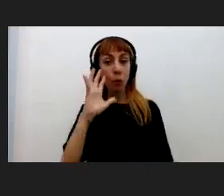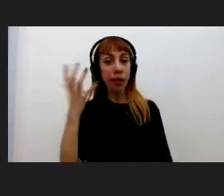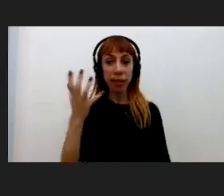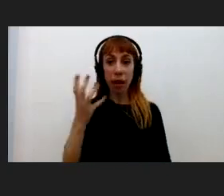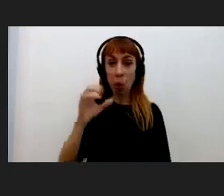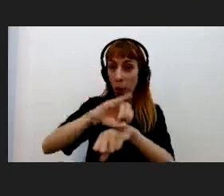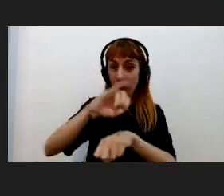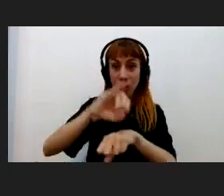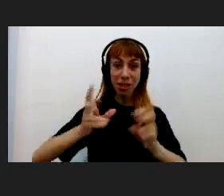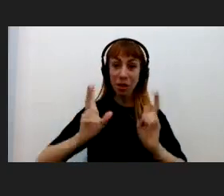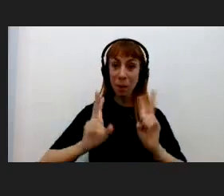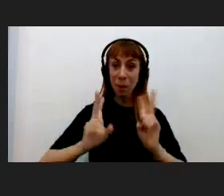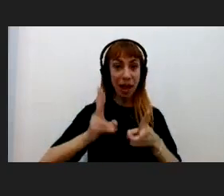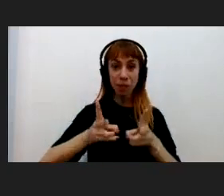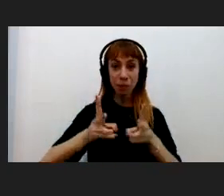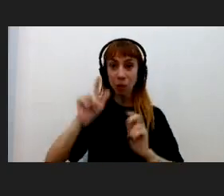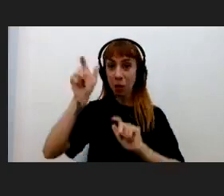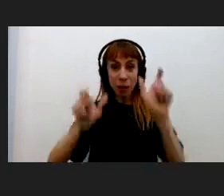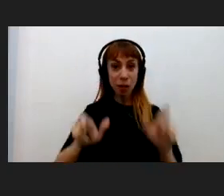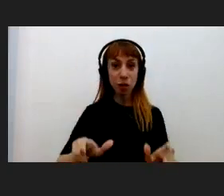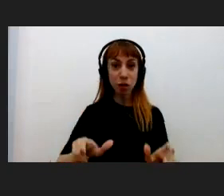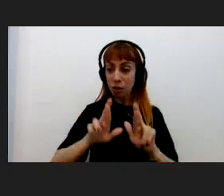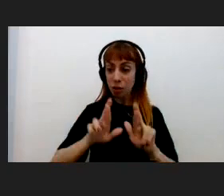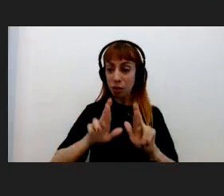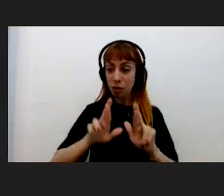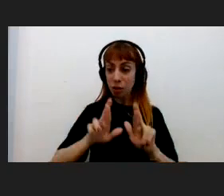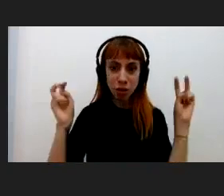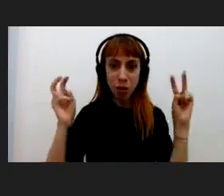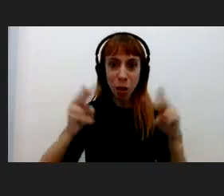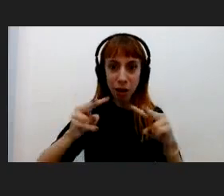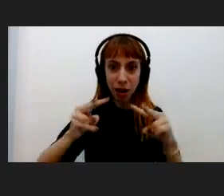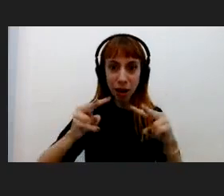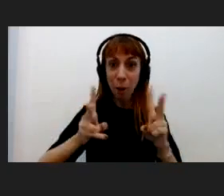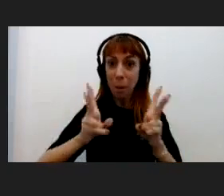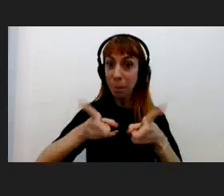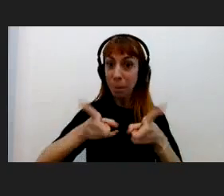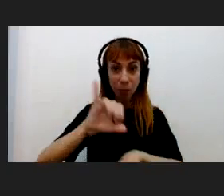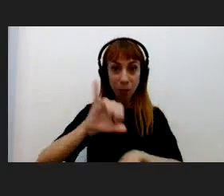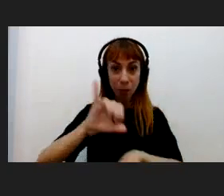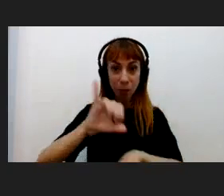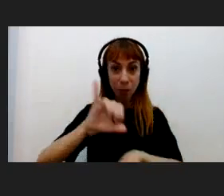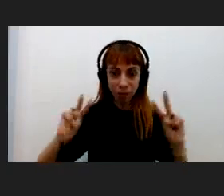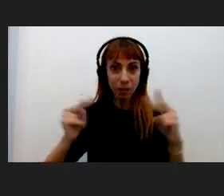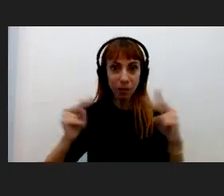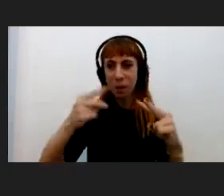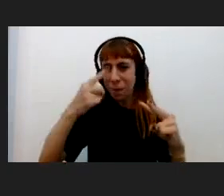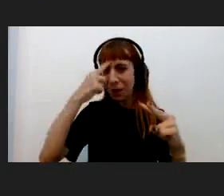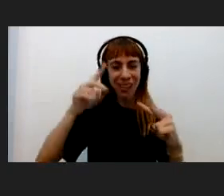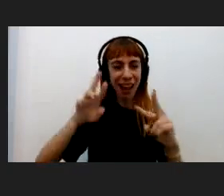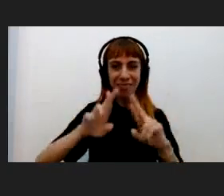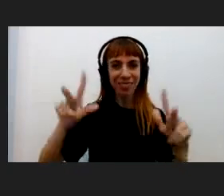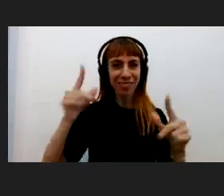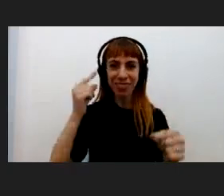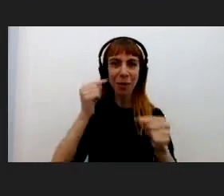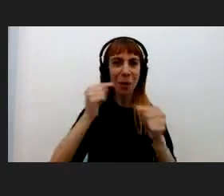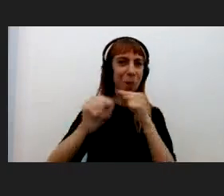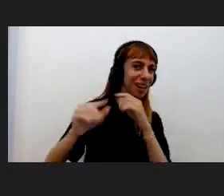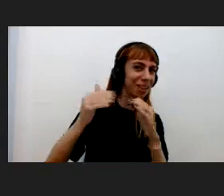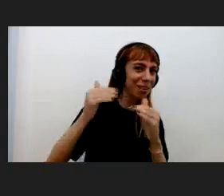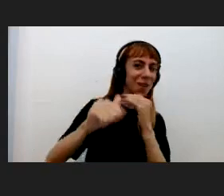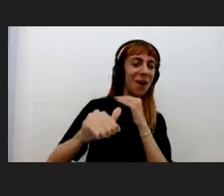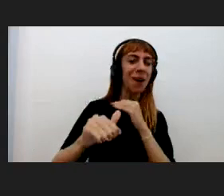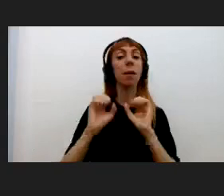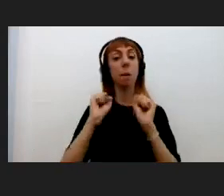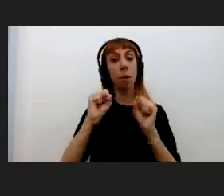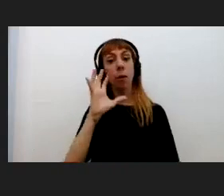discursivas, elas moldam muito mais as nossas relações do que a gente realmente imagina ou